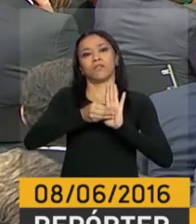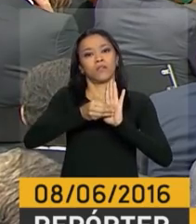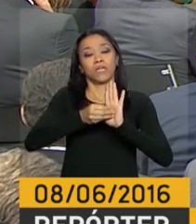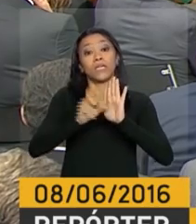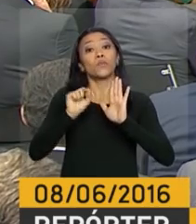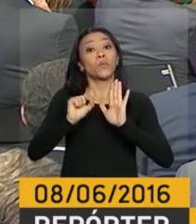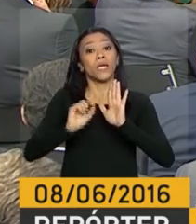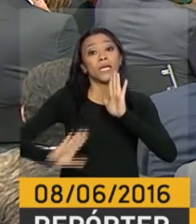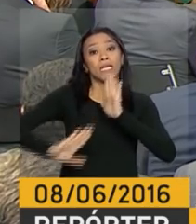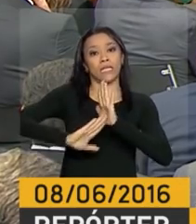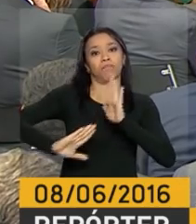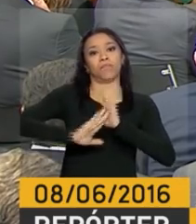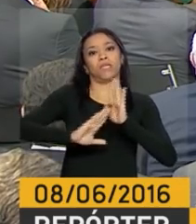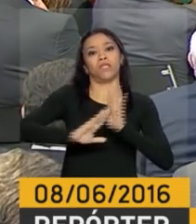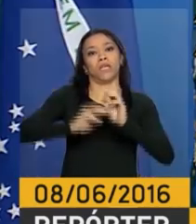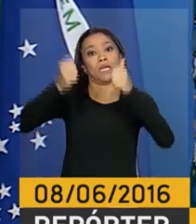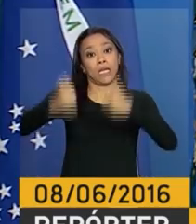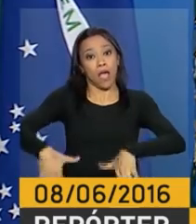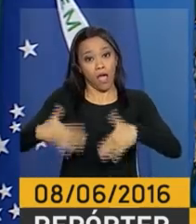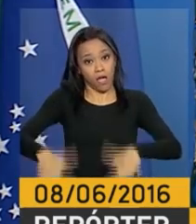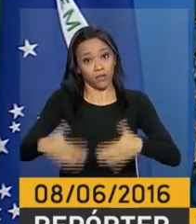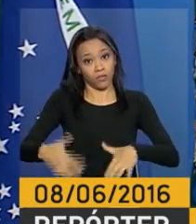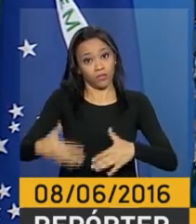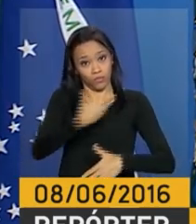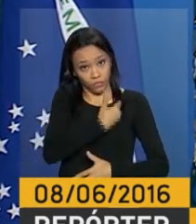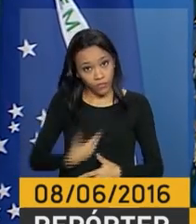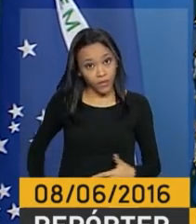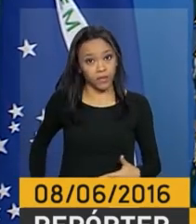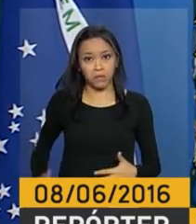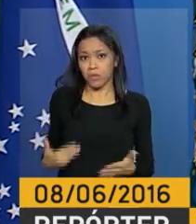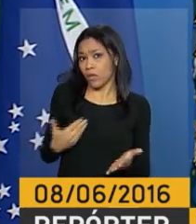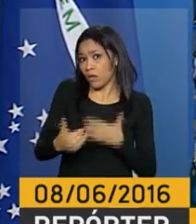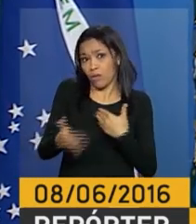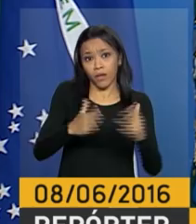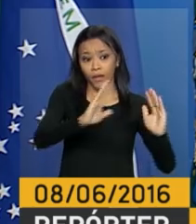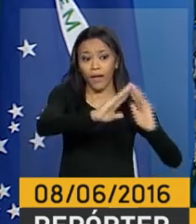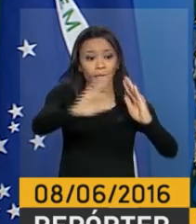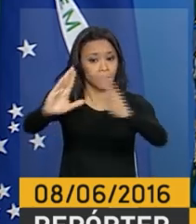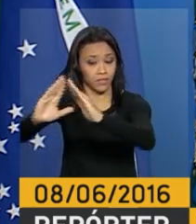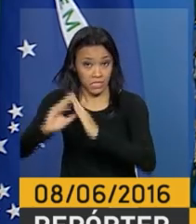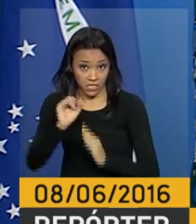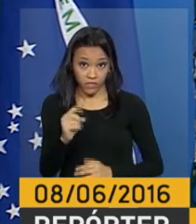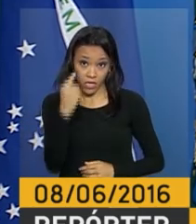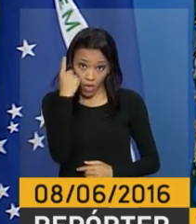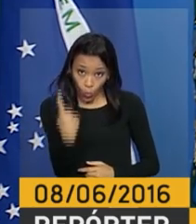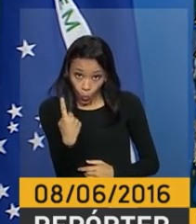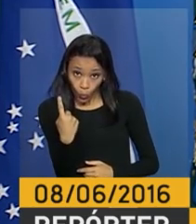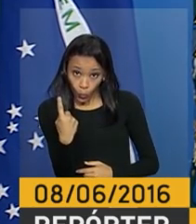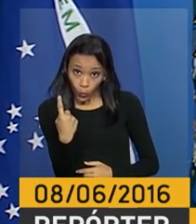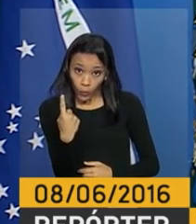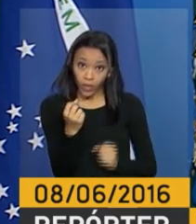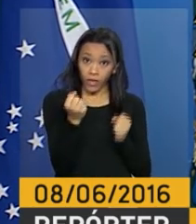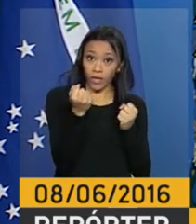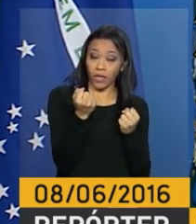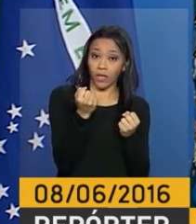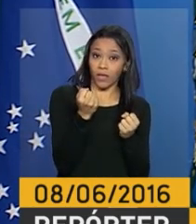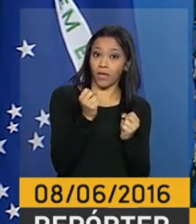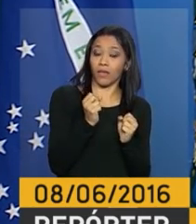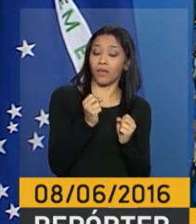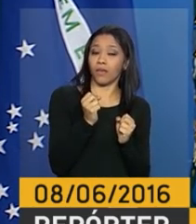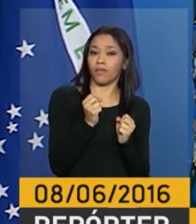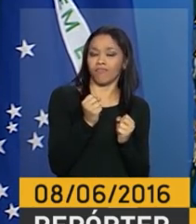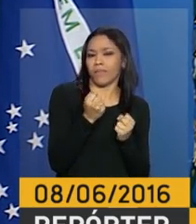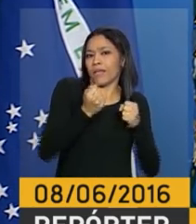limita os gastos públicos e Como disse o mereles em qualquer casa se você ganha um E gasta dois num dado